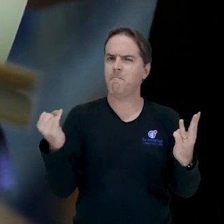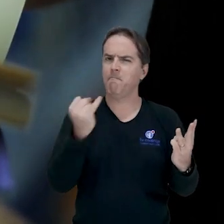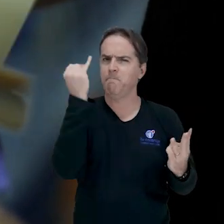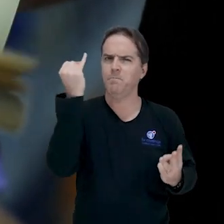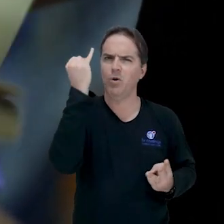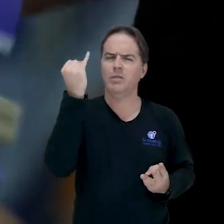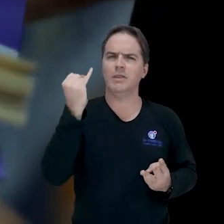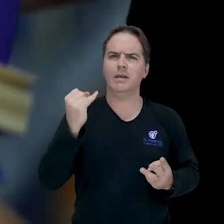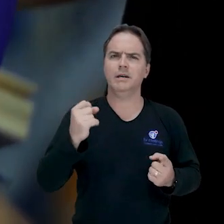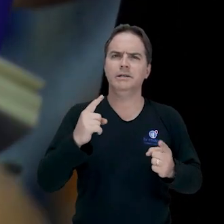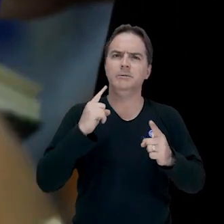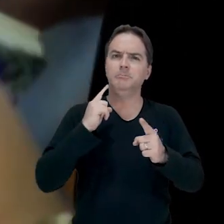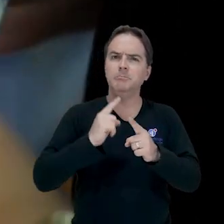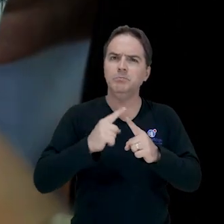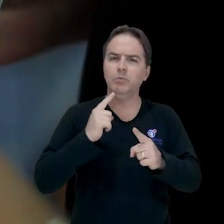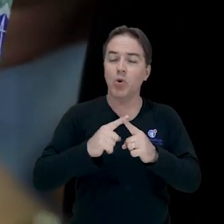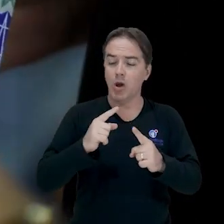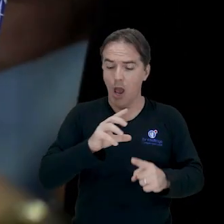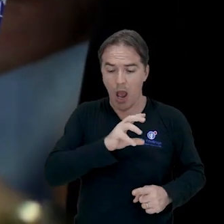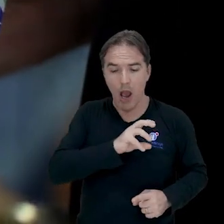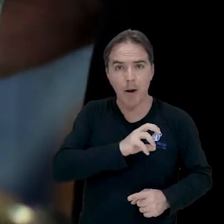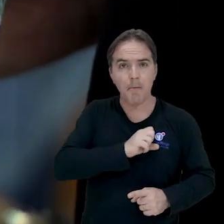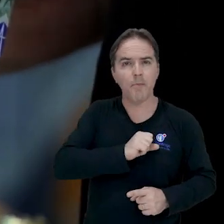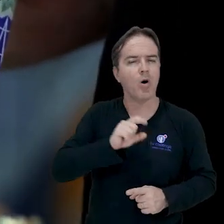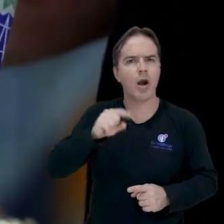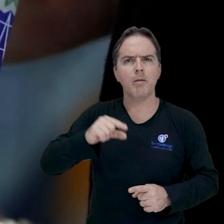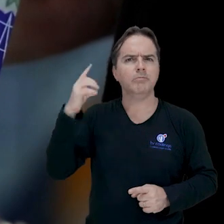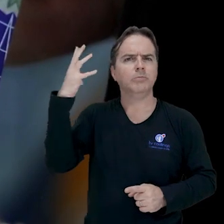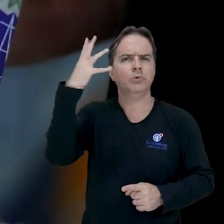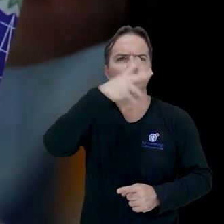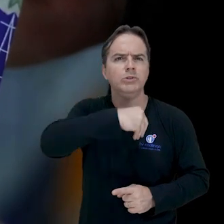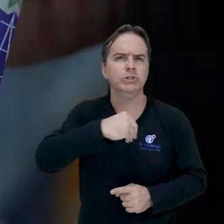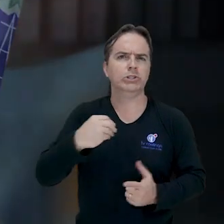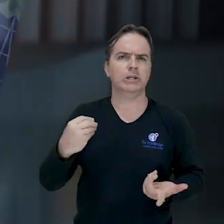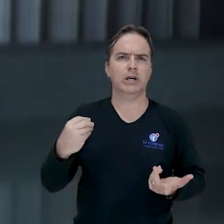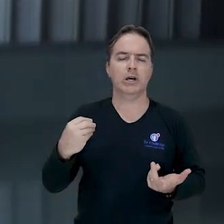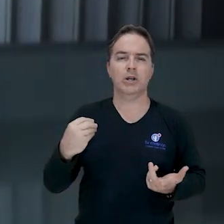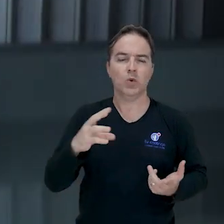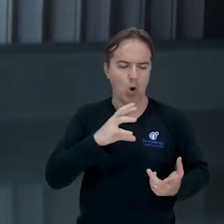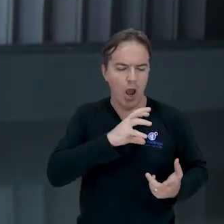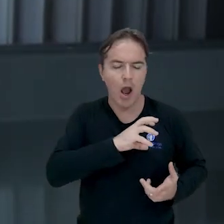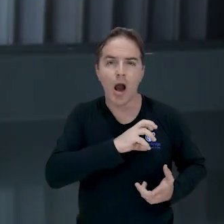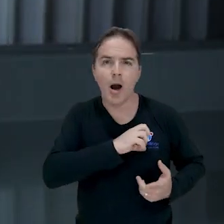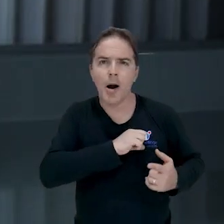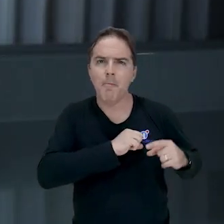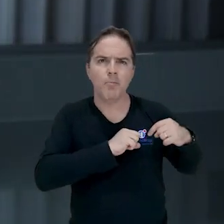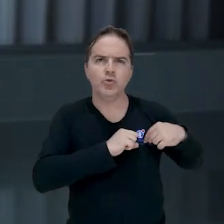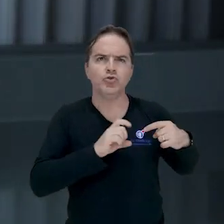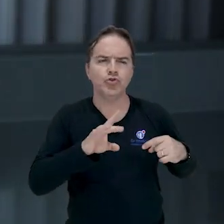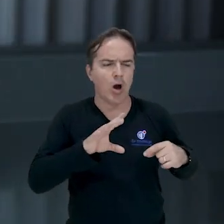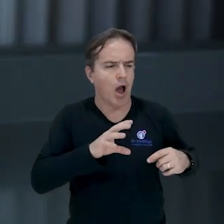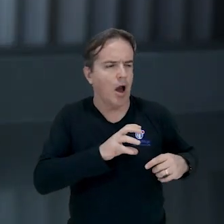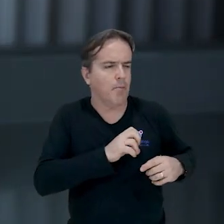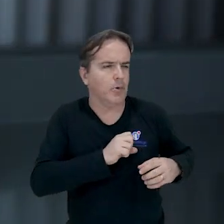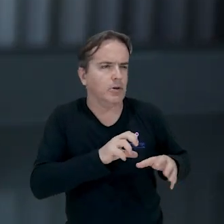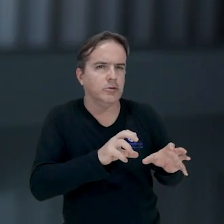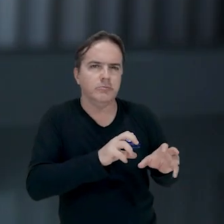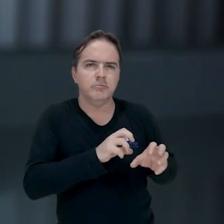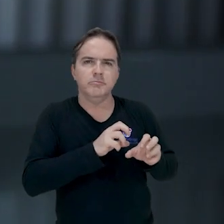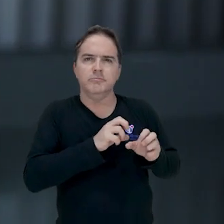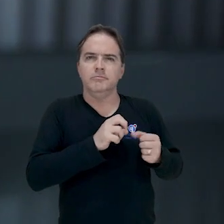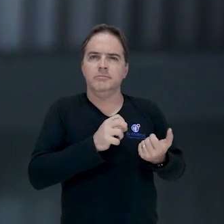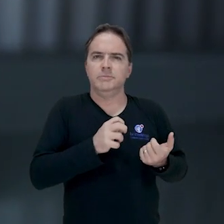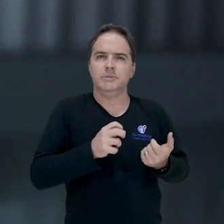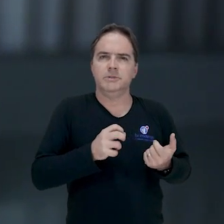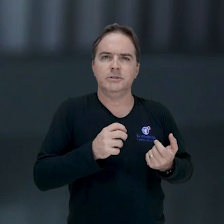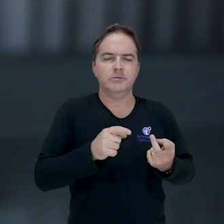homenagem singela ao nosso sentimento, que é o mais belo de todos. E ele fala de um amor não só romântico, é um amor da vida, é um